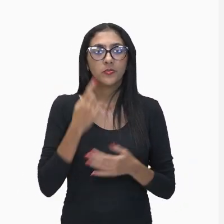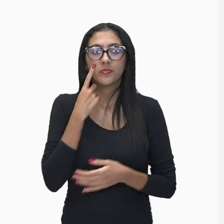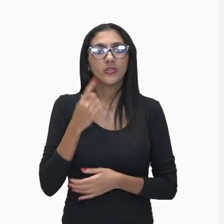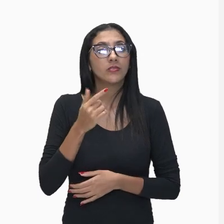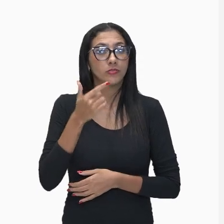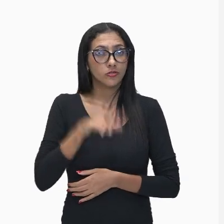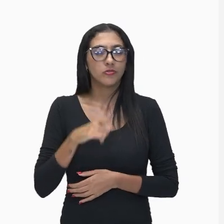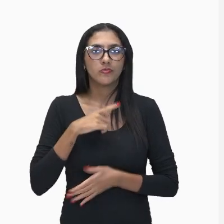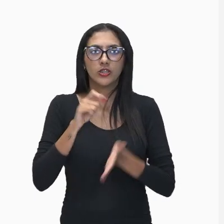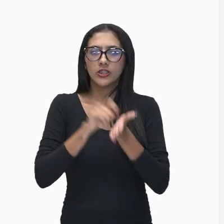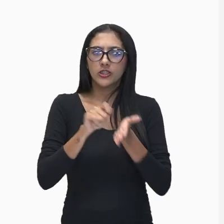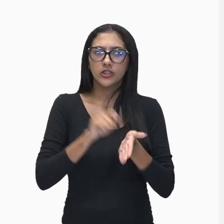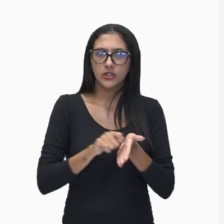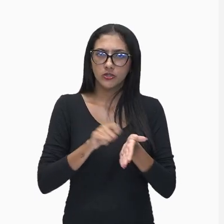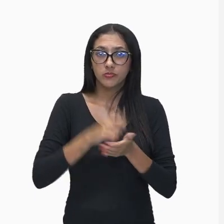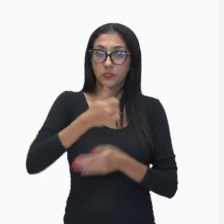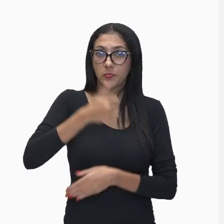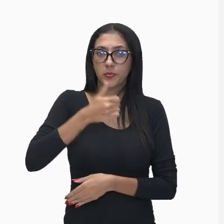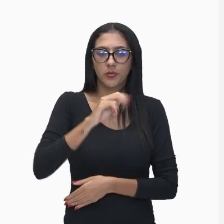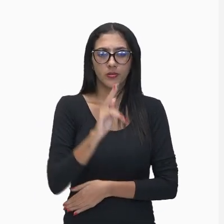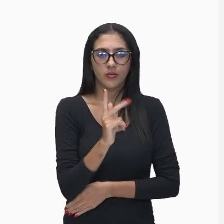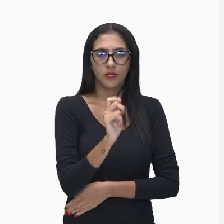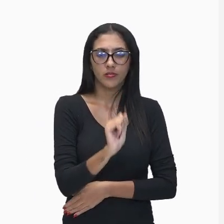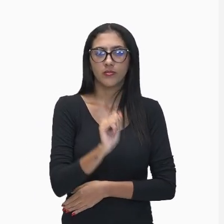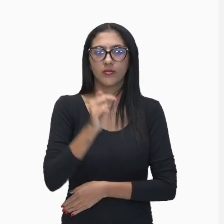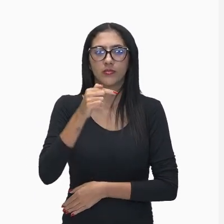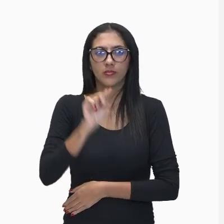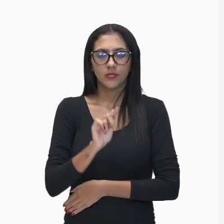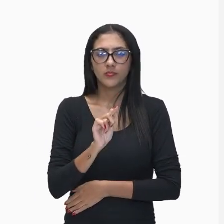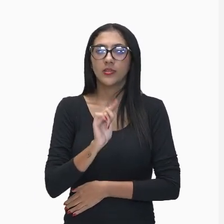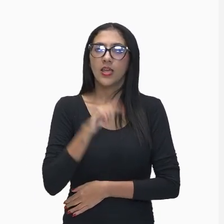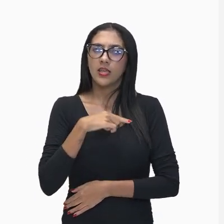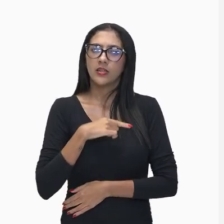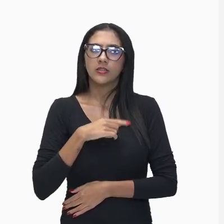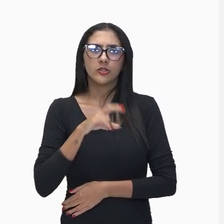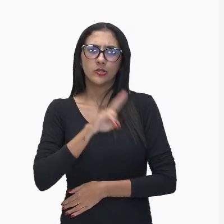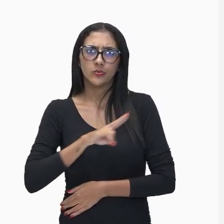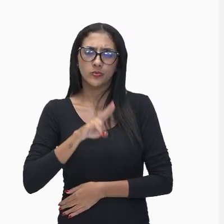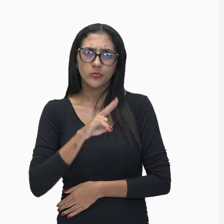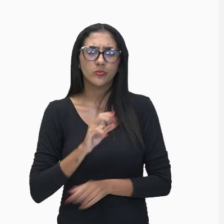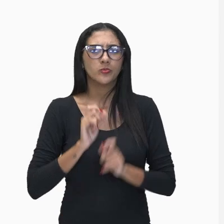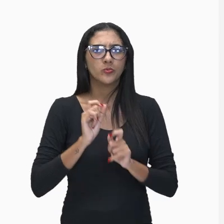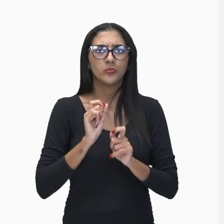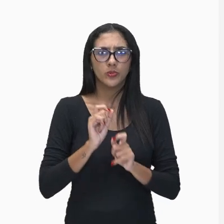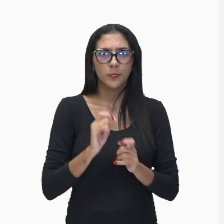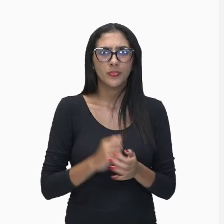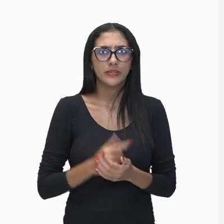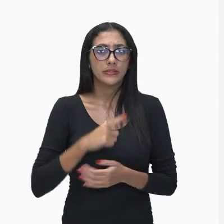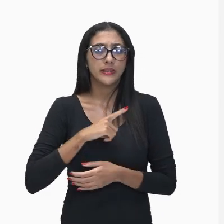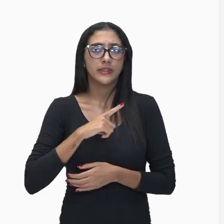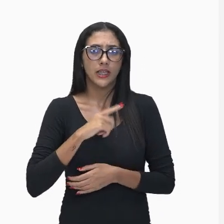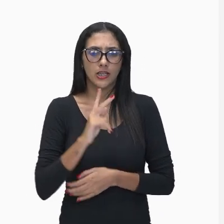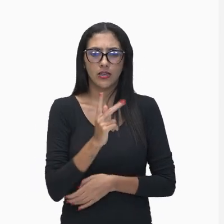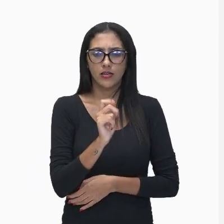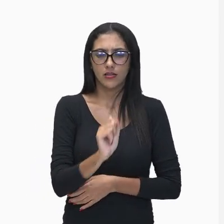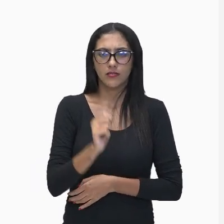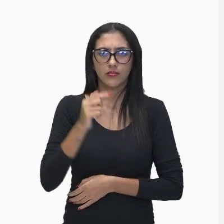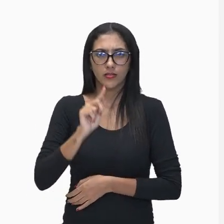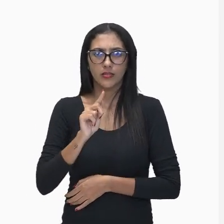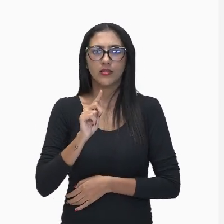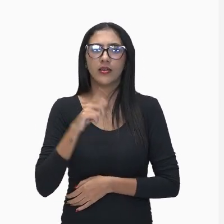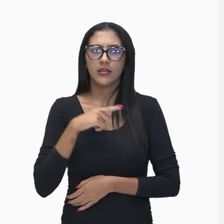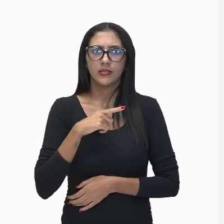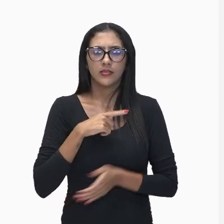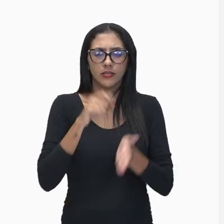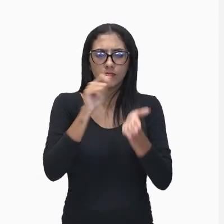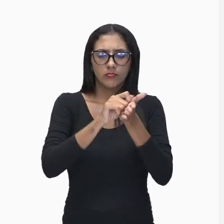haver na oração neste primeiro exemplo. Então, como este verbo haver está sendo usado no sentido de existir, ele foi falado, ele foi